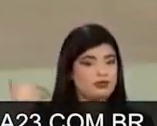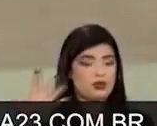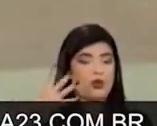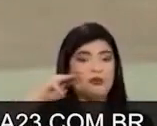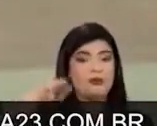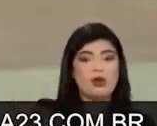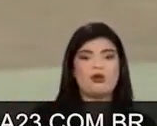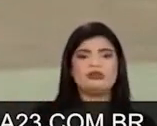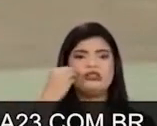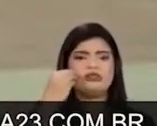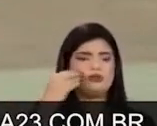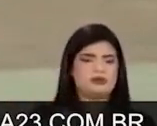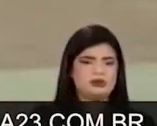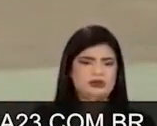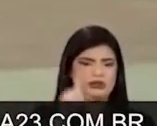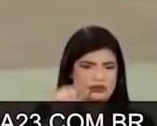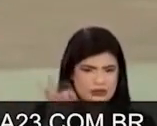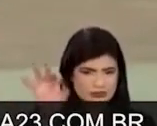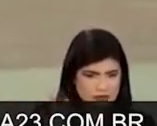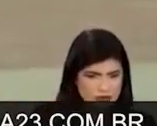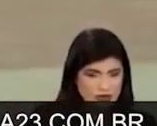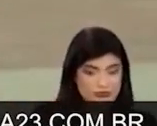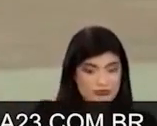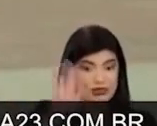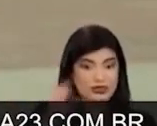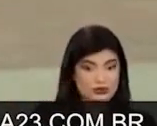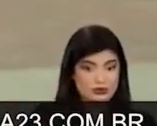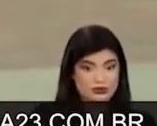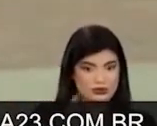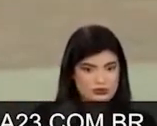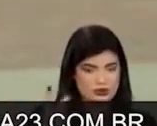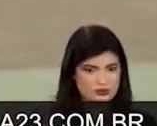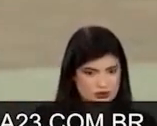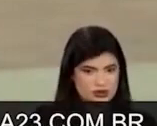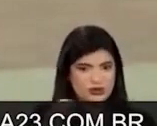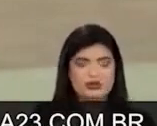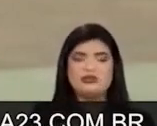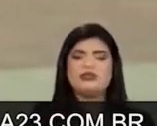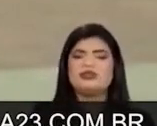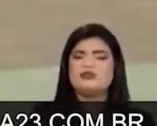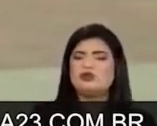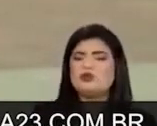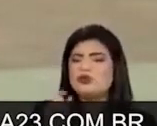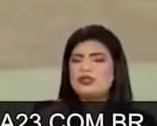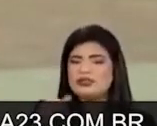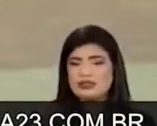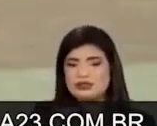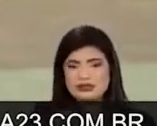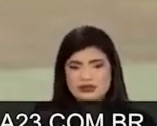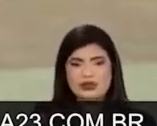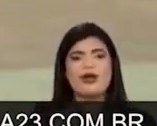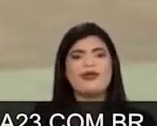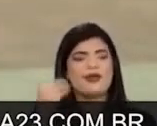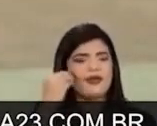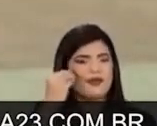de tentativas, cerca de 17% a mais que em 2020. Isso significa que a cada 7 segundos há uma tentativa